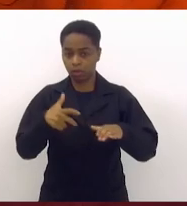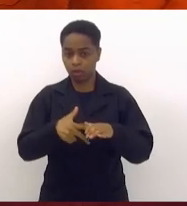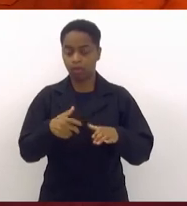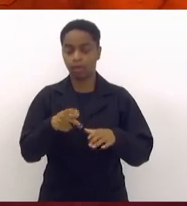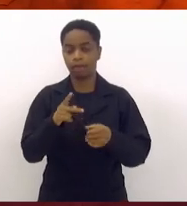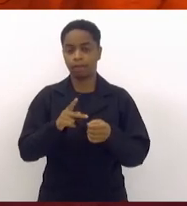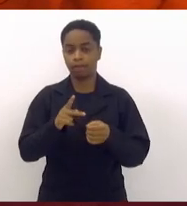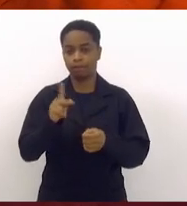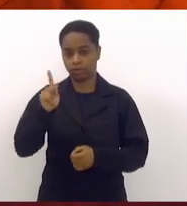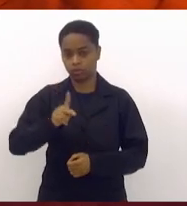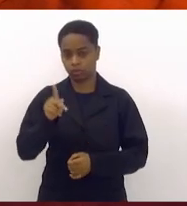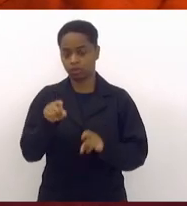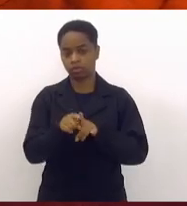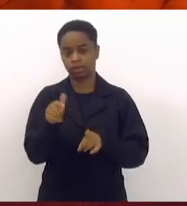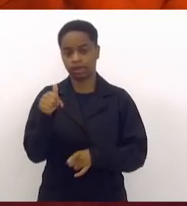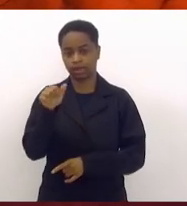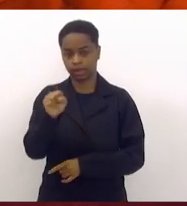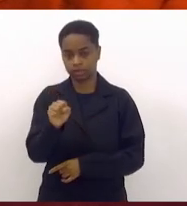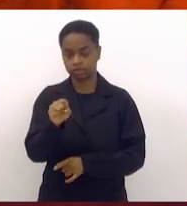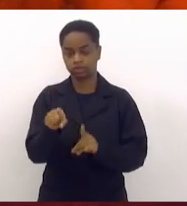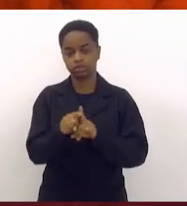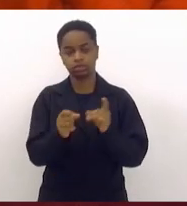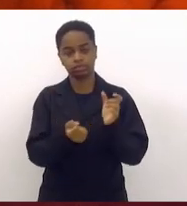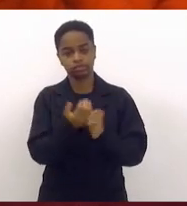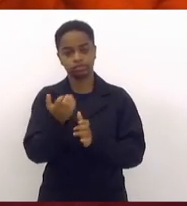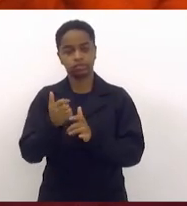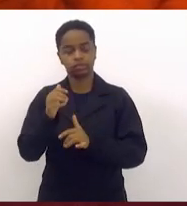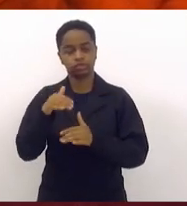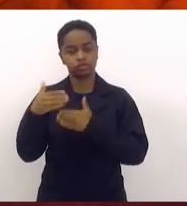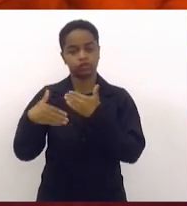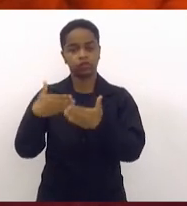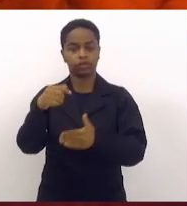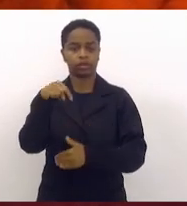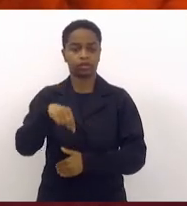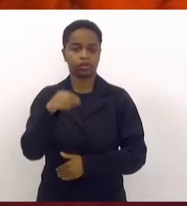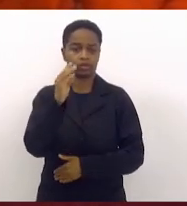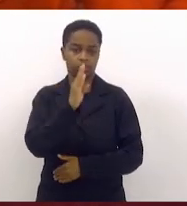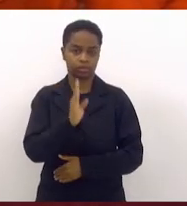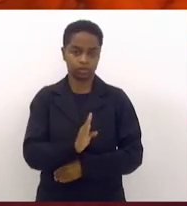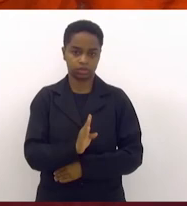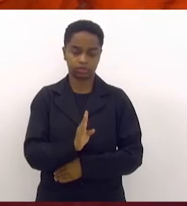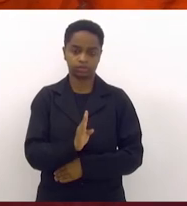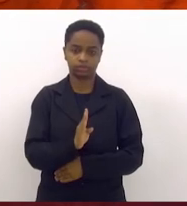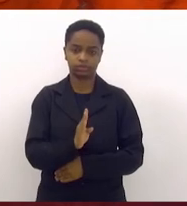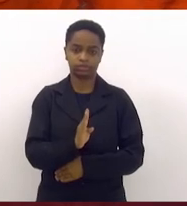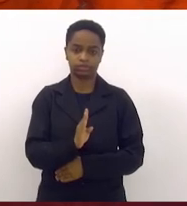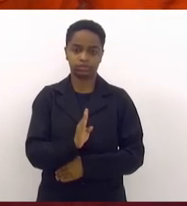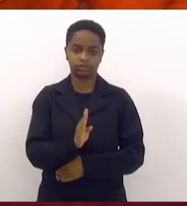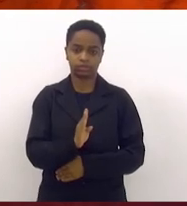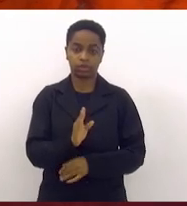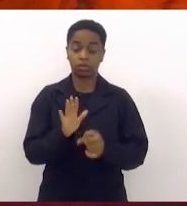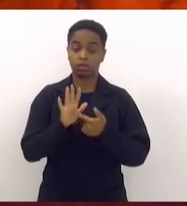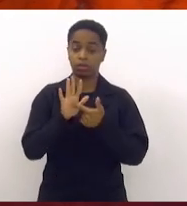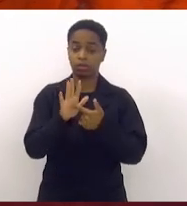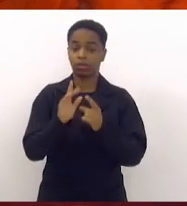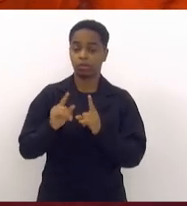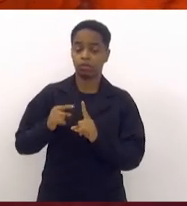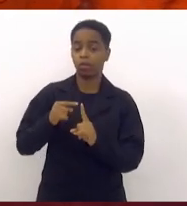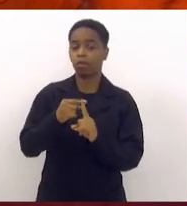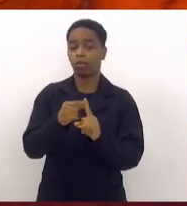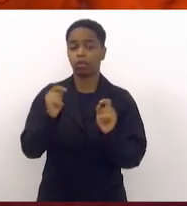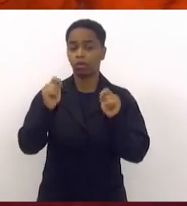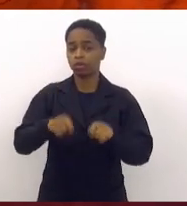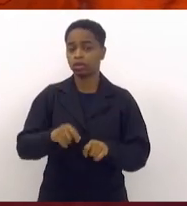desenvolvimento a produção de petróleo e gás aqui no Brasil dá a potencialidade de nós termos sim